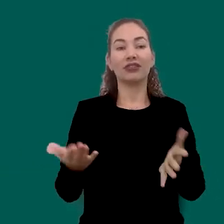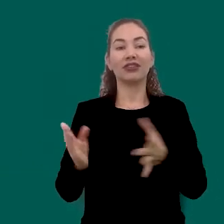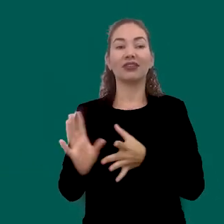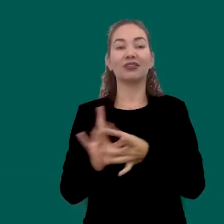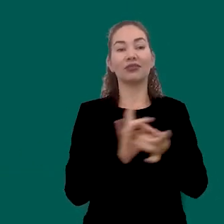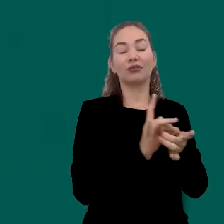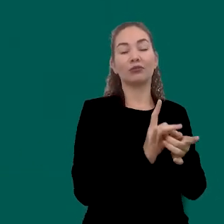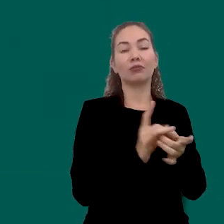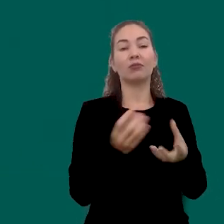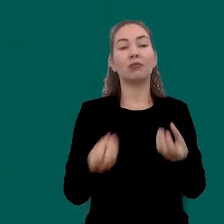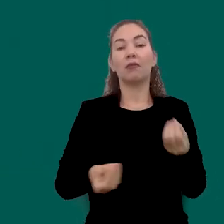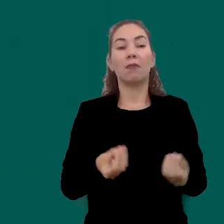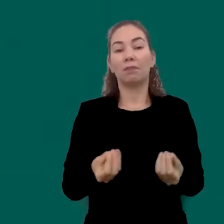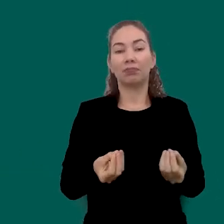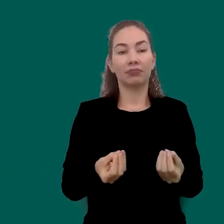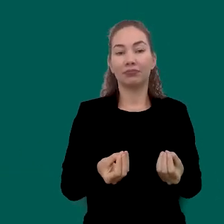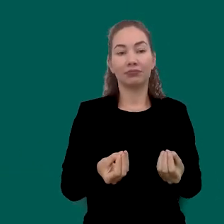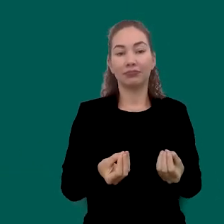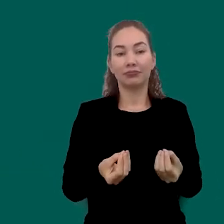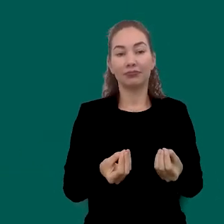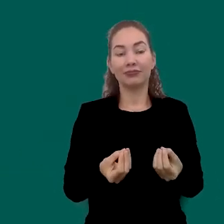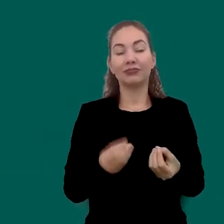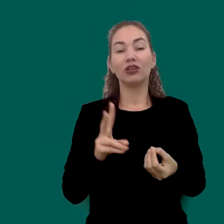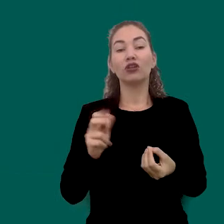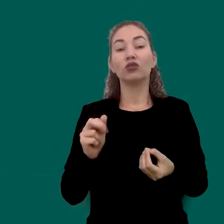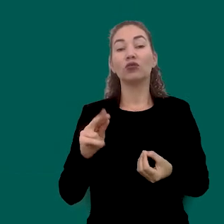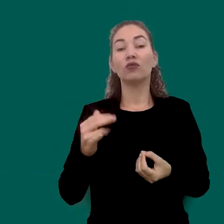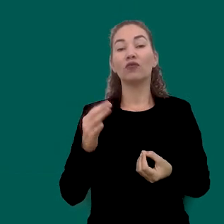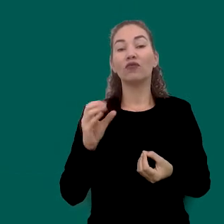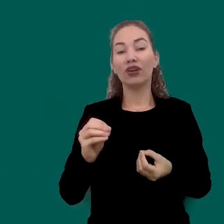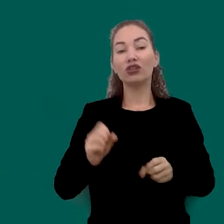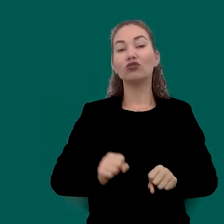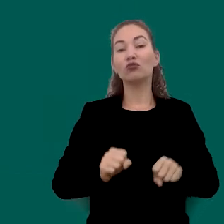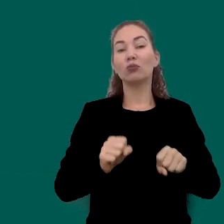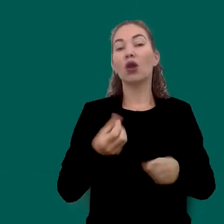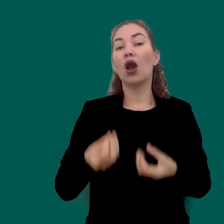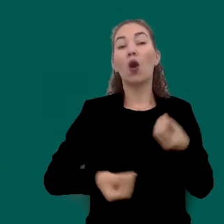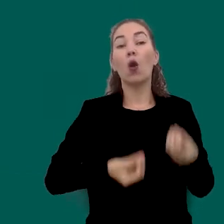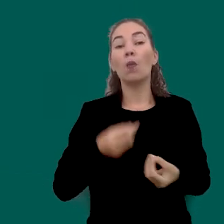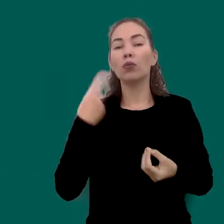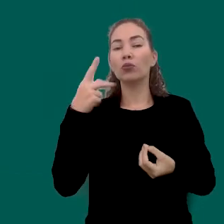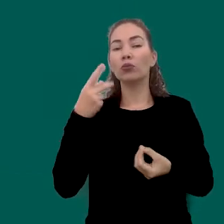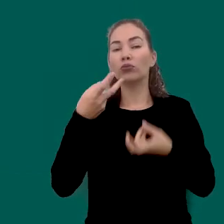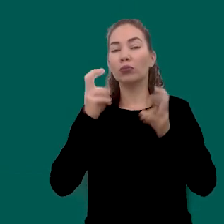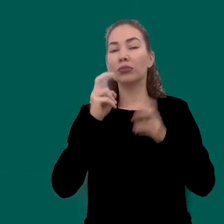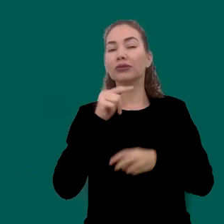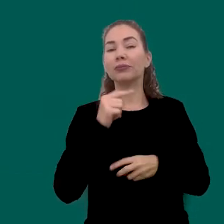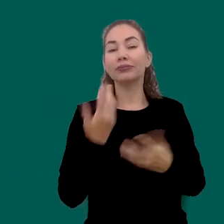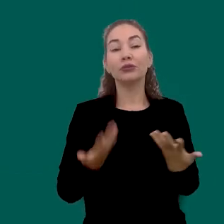contexto, nesse ecossistema do varejo supermercadista? Como é que tu vê isso, Michel?